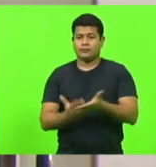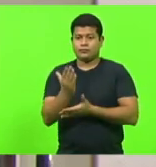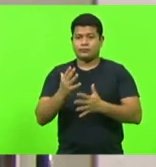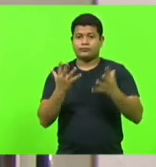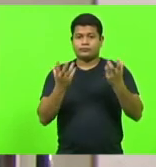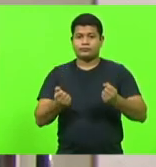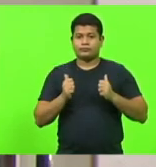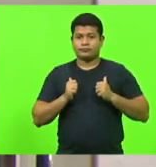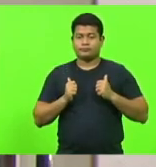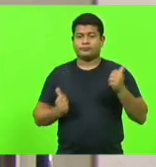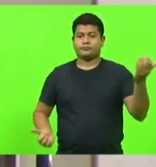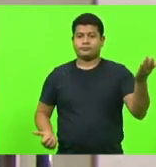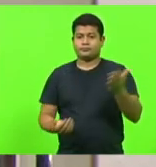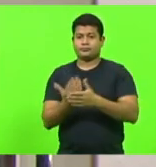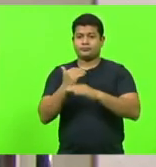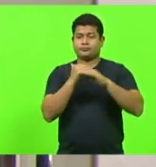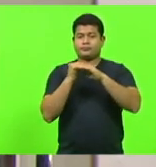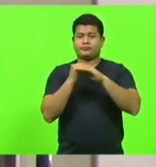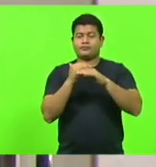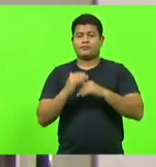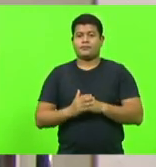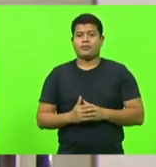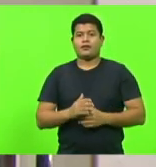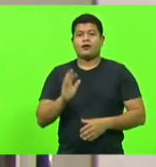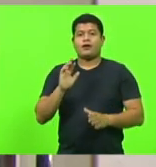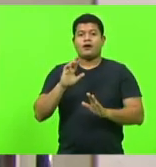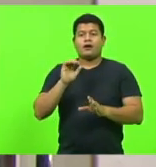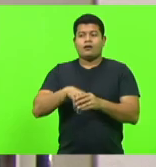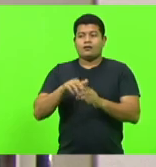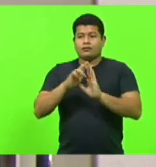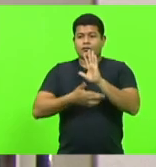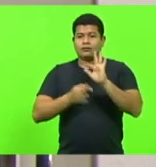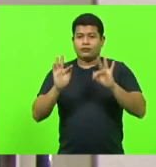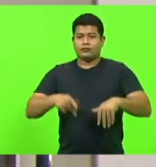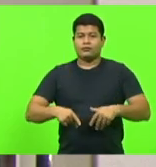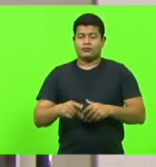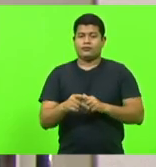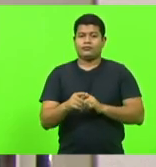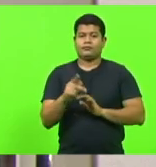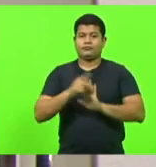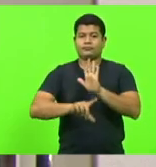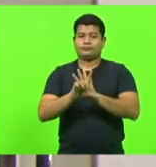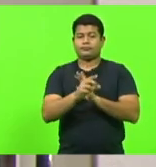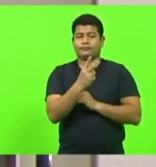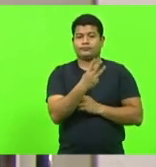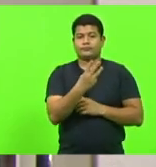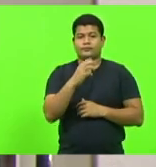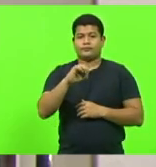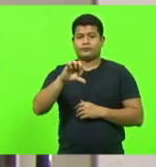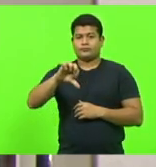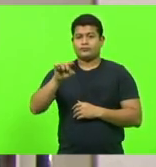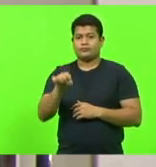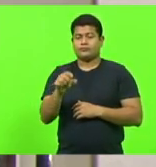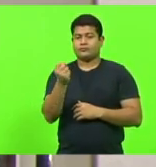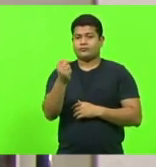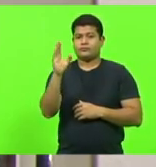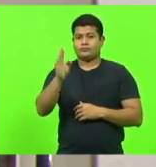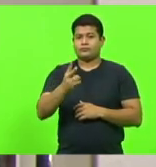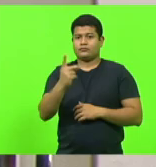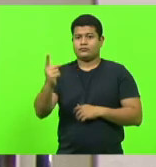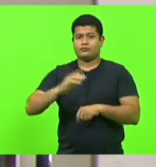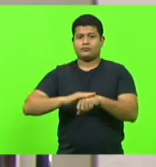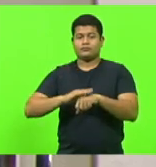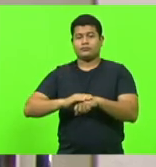Aprovado por unanimidade. Votação da redação final do Projeto de Lei nº 309.8, de 2021, autor deputado Marcos Vieira.